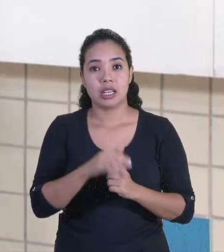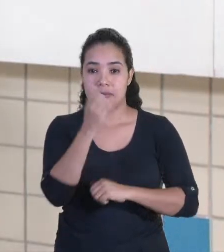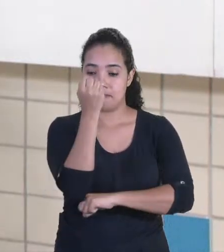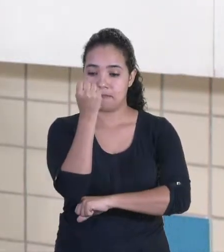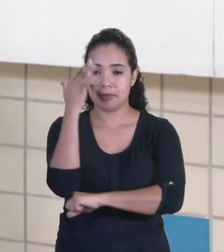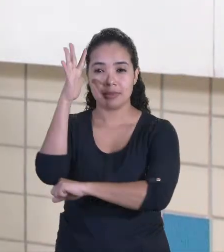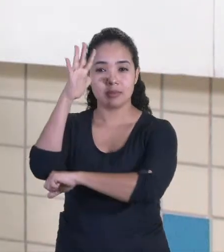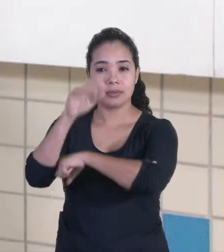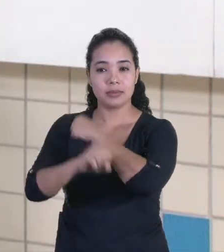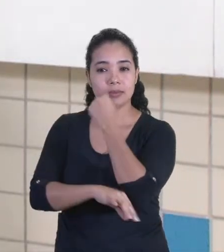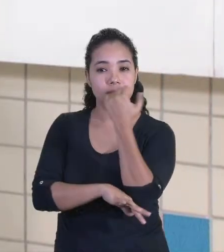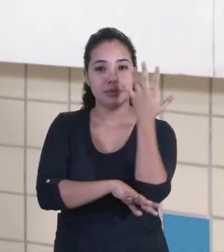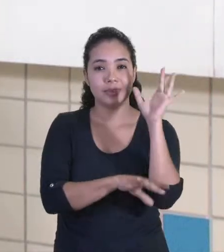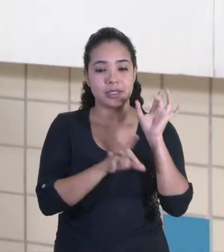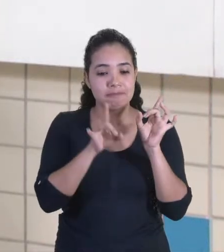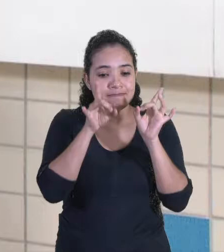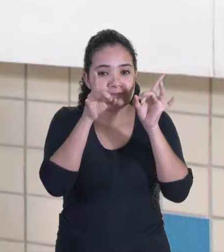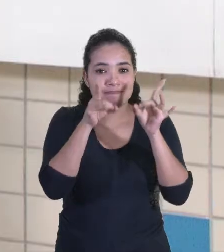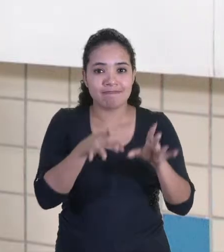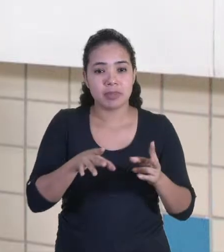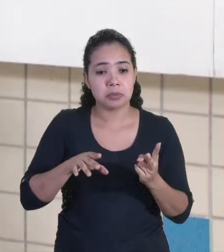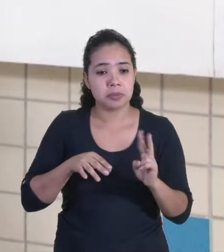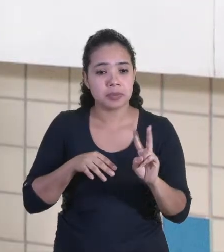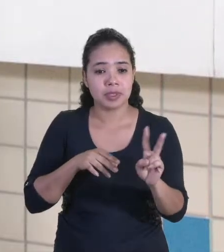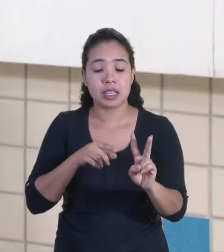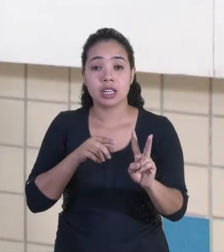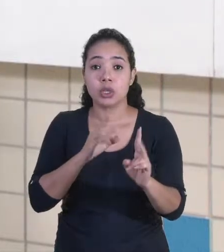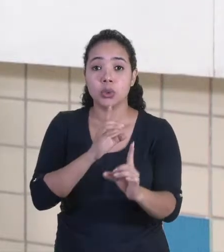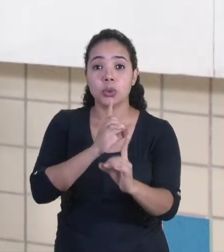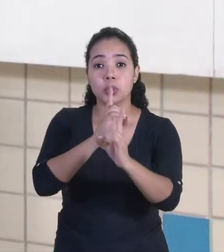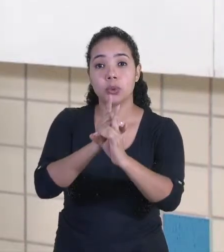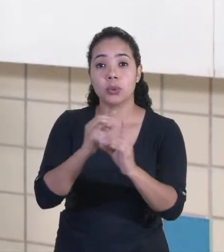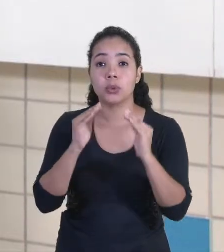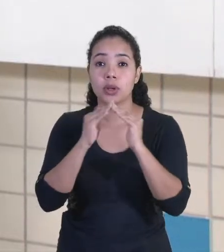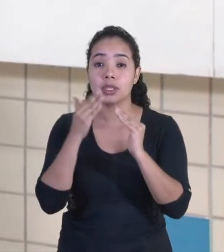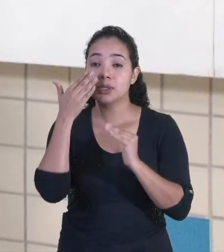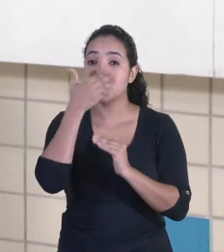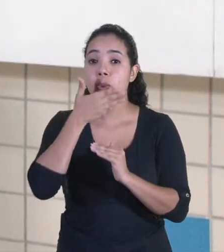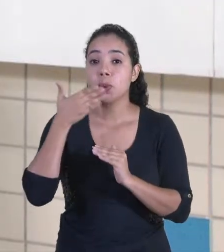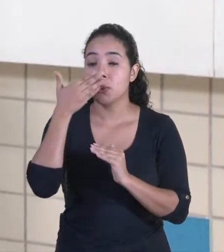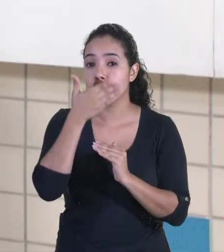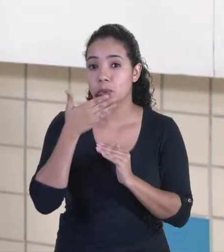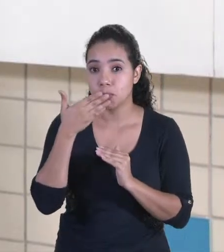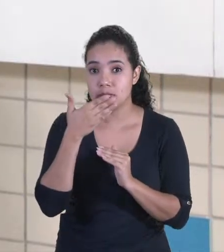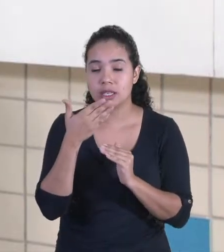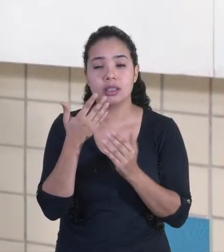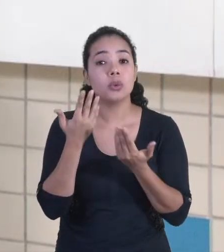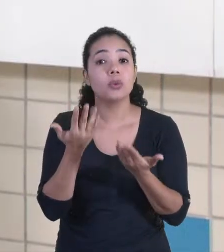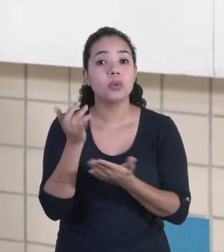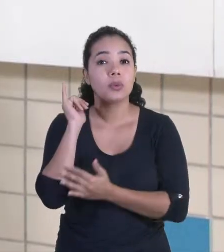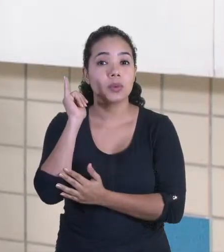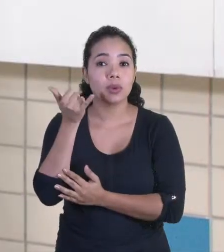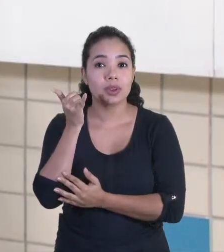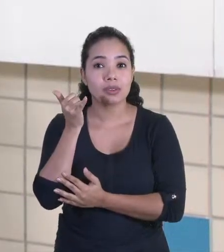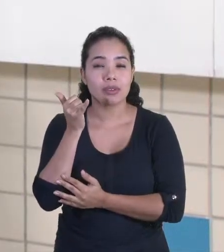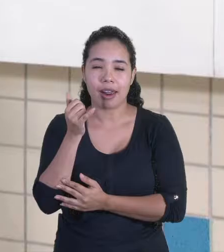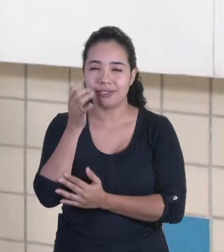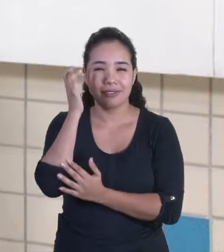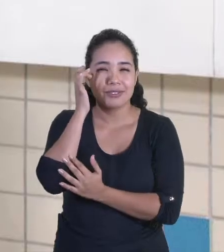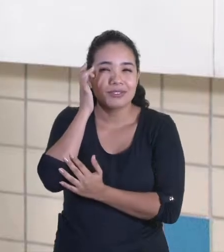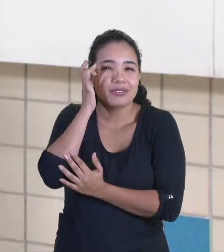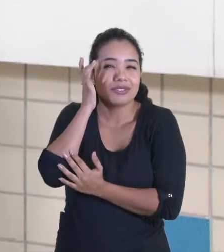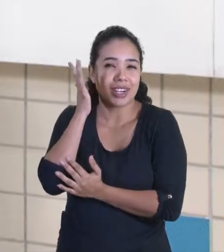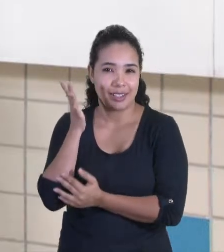floresta e encontraram uma casa feita de doces. Que conto é esse, mentes brilhantes? Facílimo, não